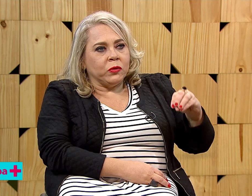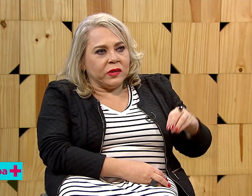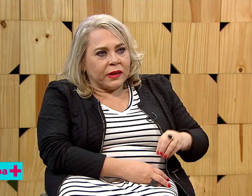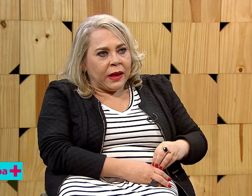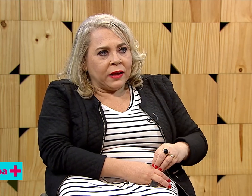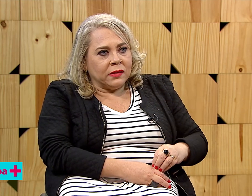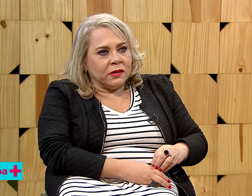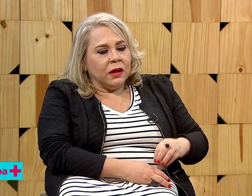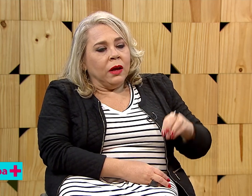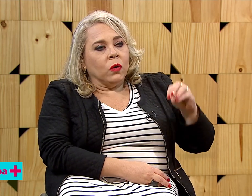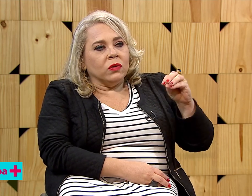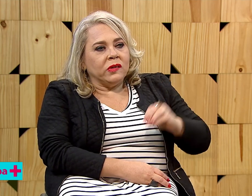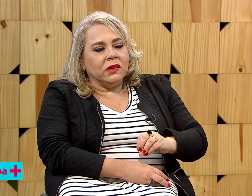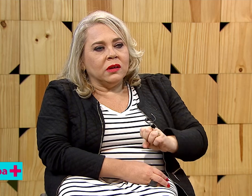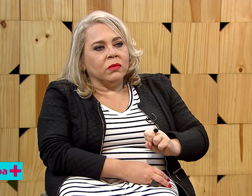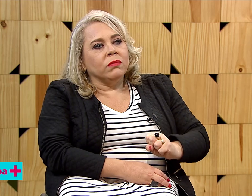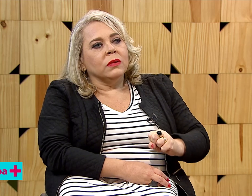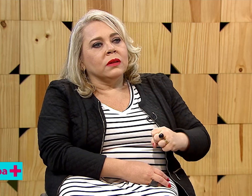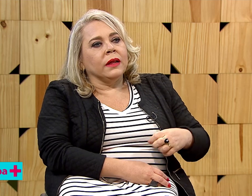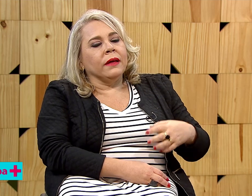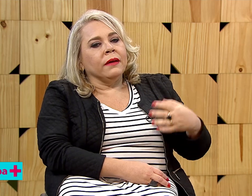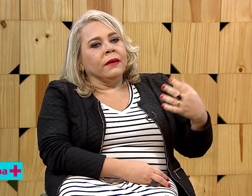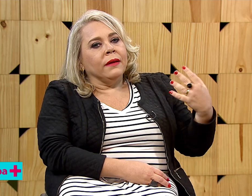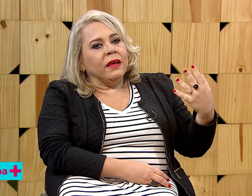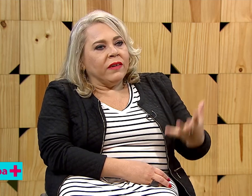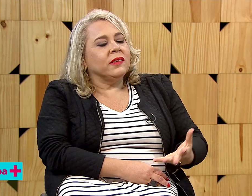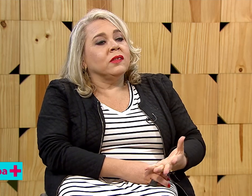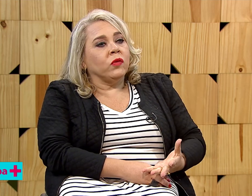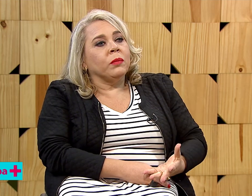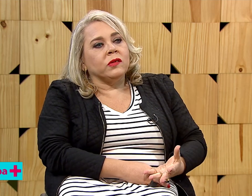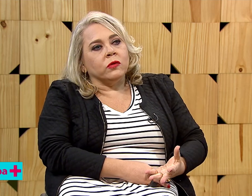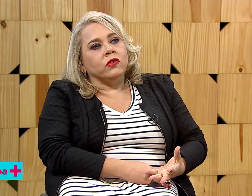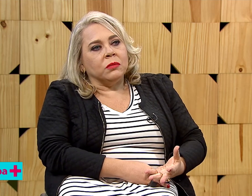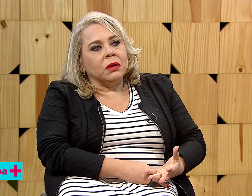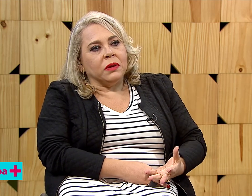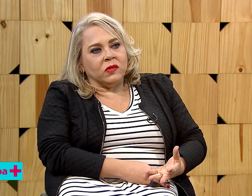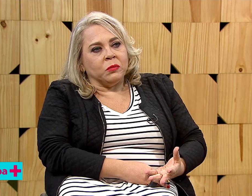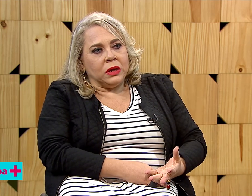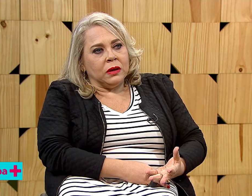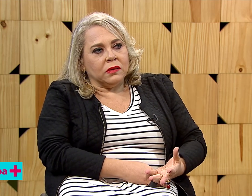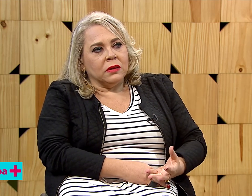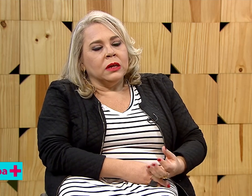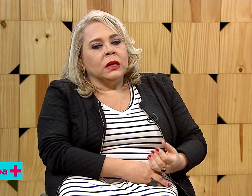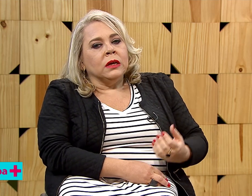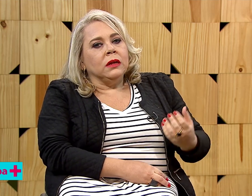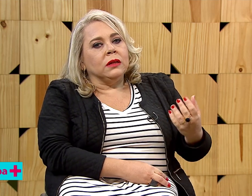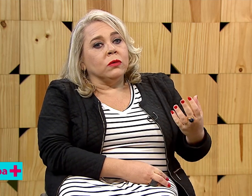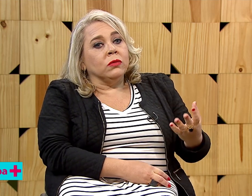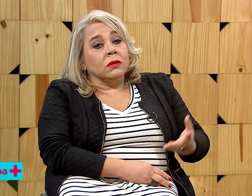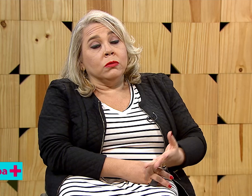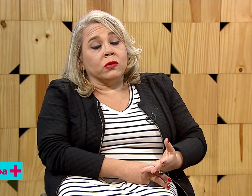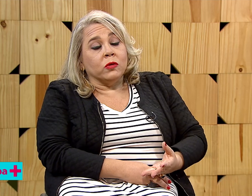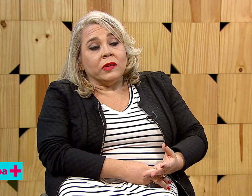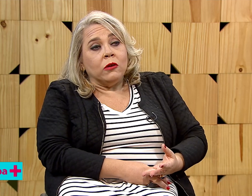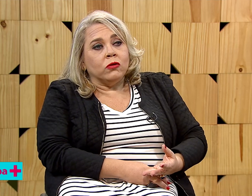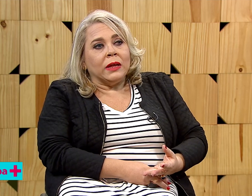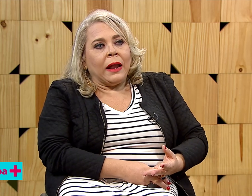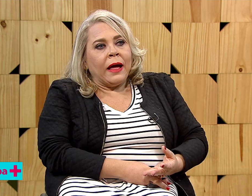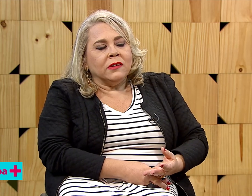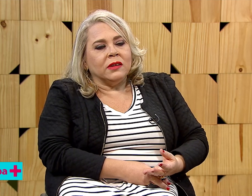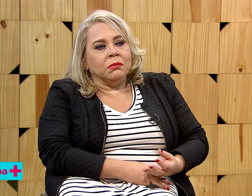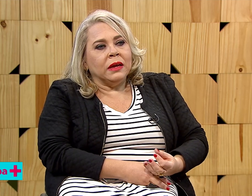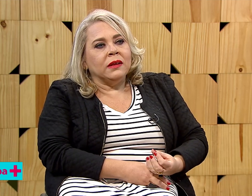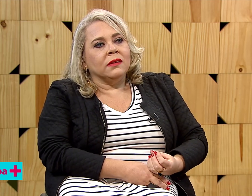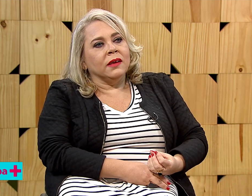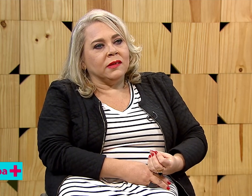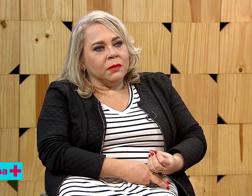famílias nas suas casas consigam, né, levar essas informações também para as famílias. Então, os conselhos